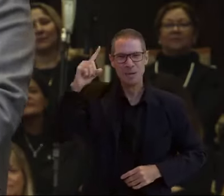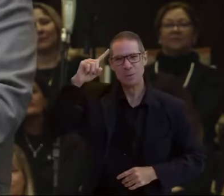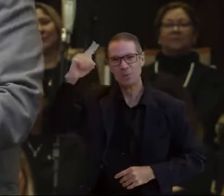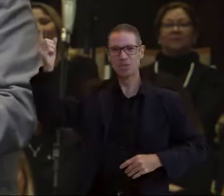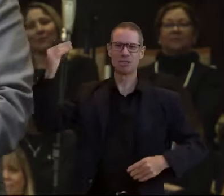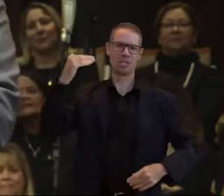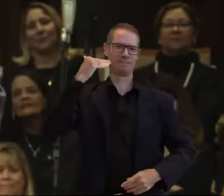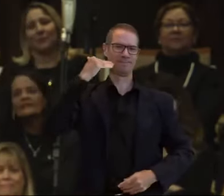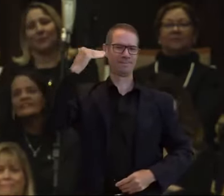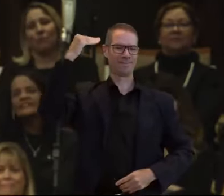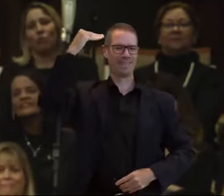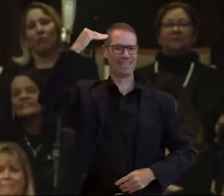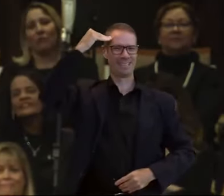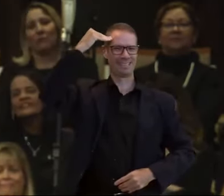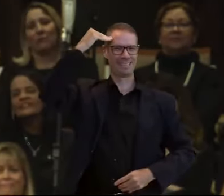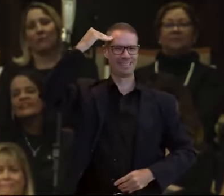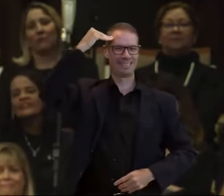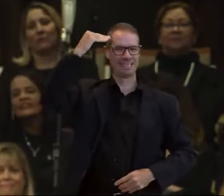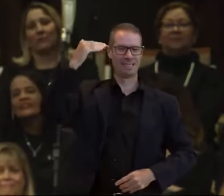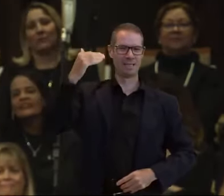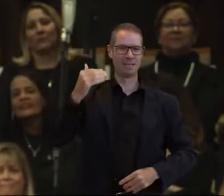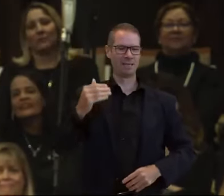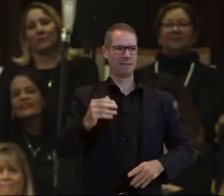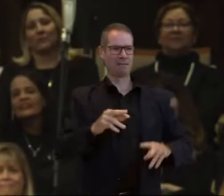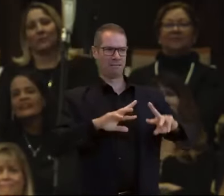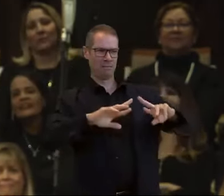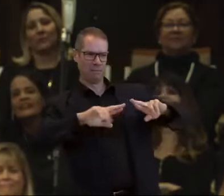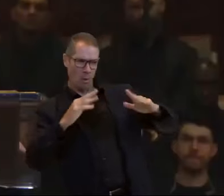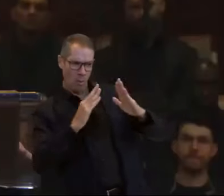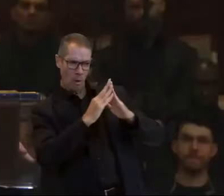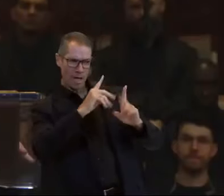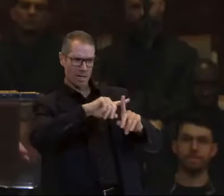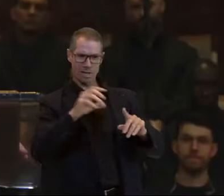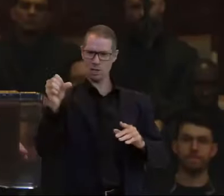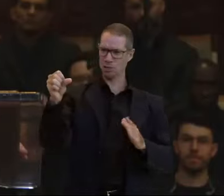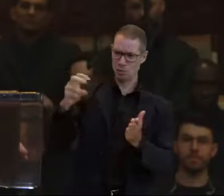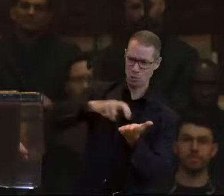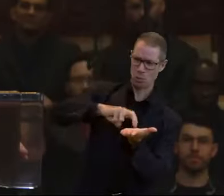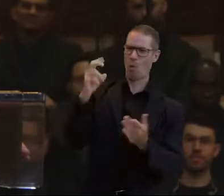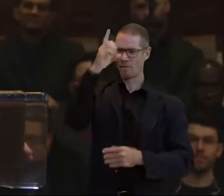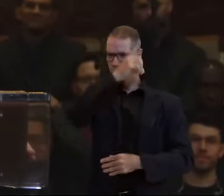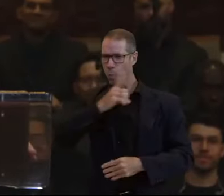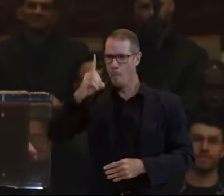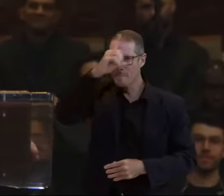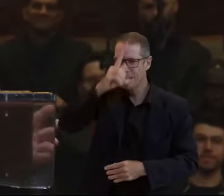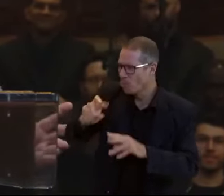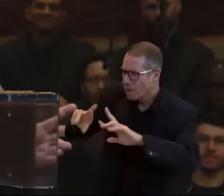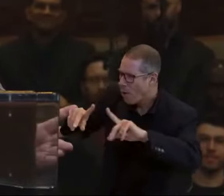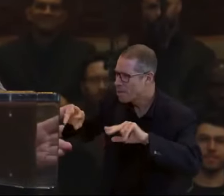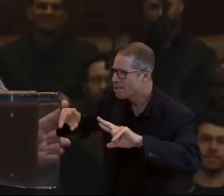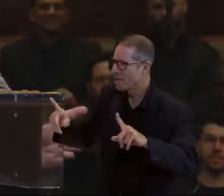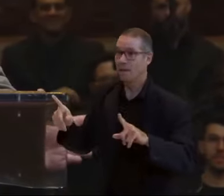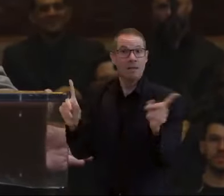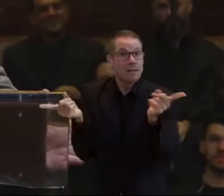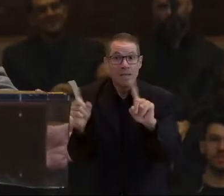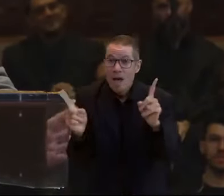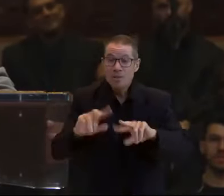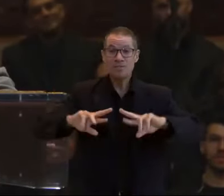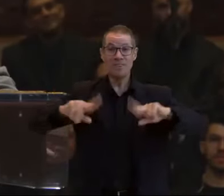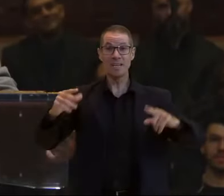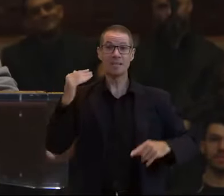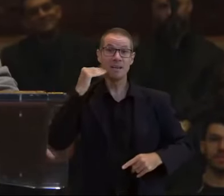dos adolescentes, você dizia: não é a igreja das 9 horas da manhã do domingo. E não é mesmo, que só